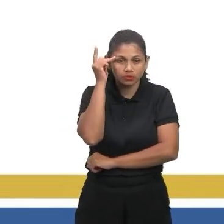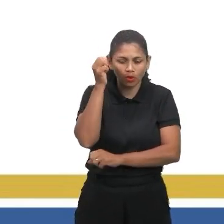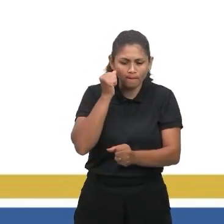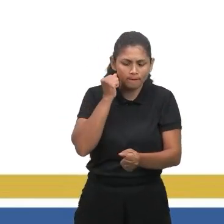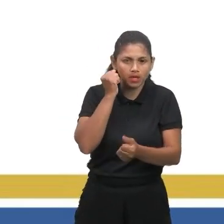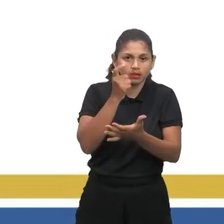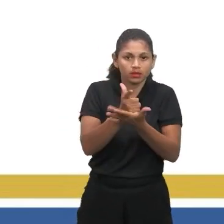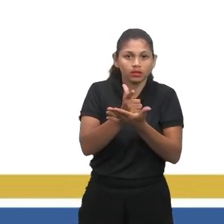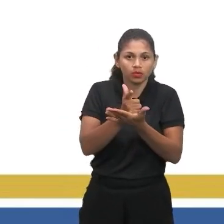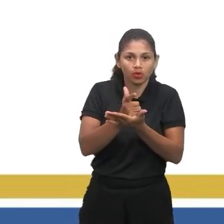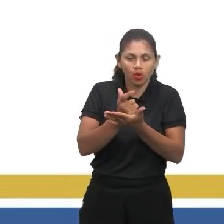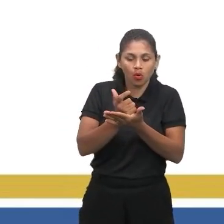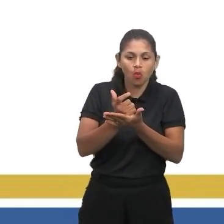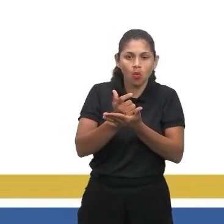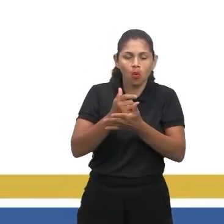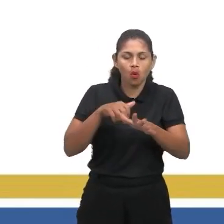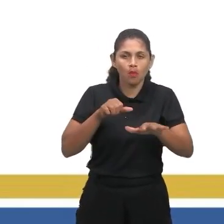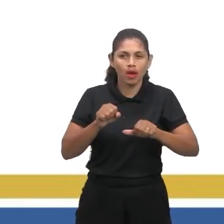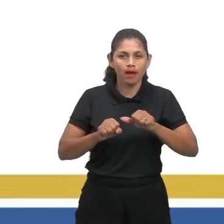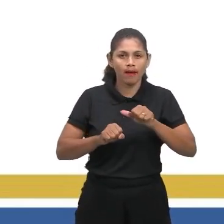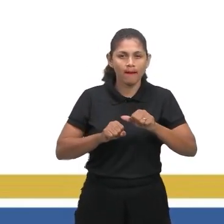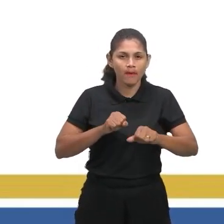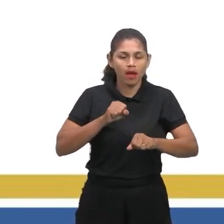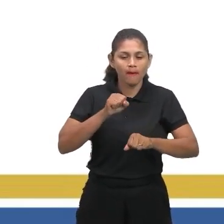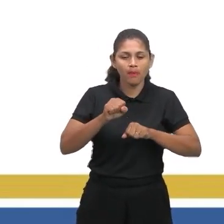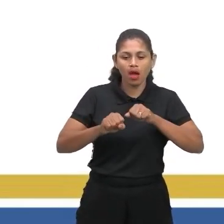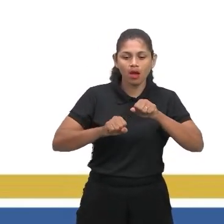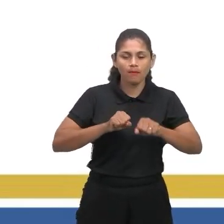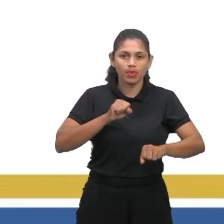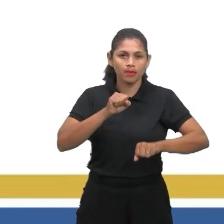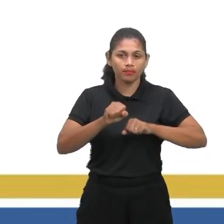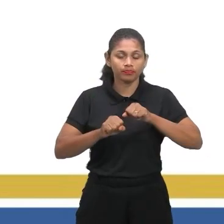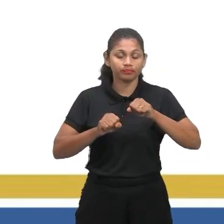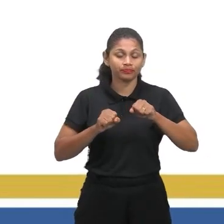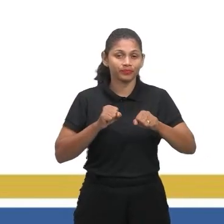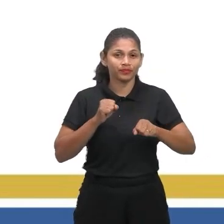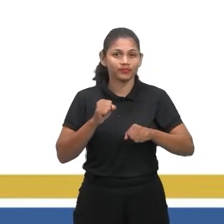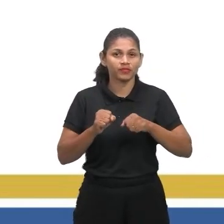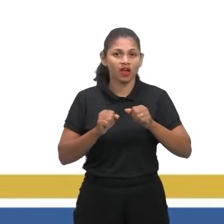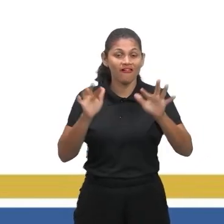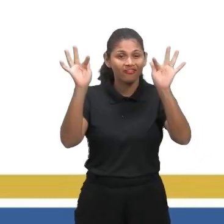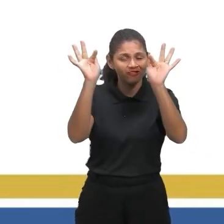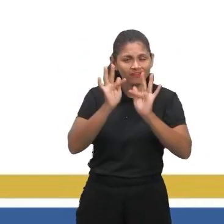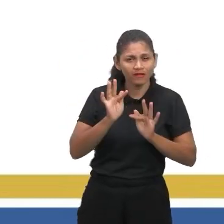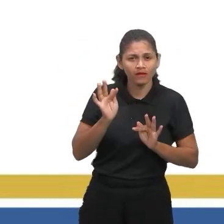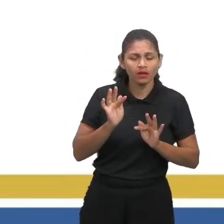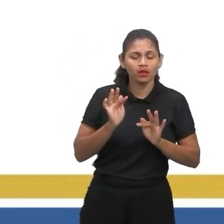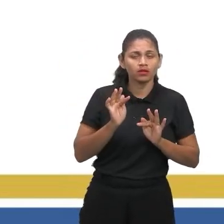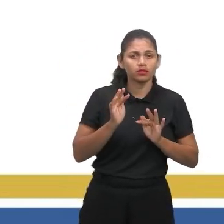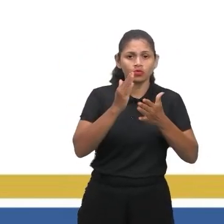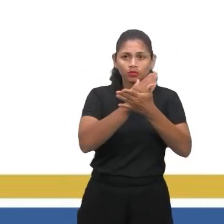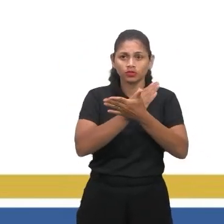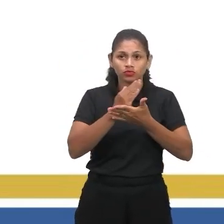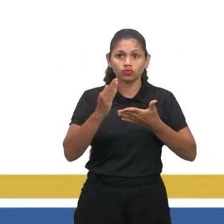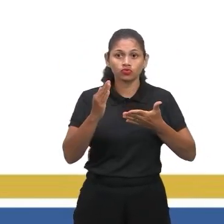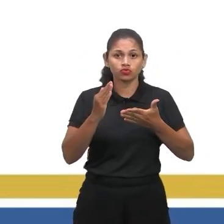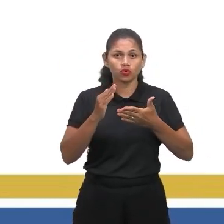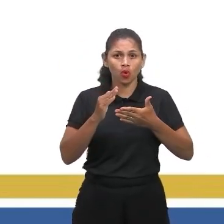e estabelece uma agenda de atividade física. Animada com as funções da esteira, resolve correr o programa